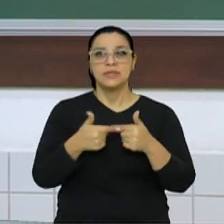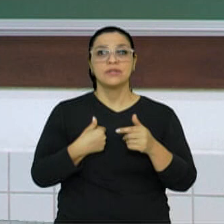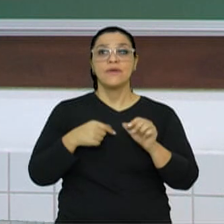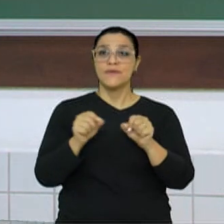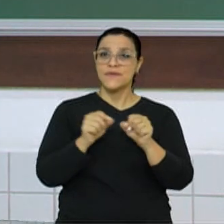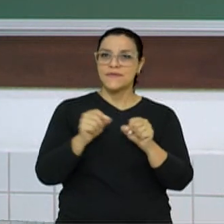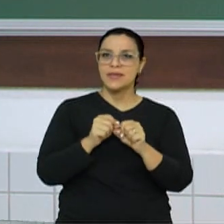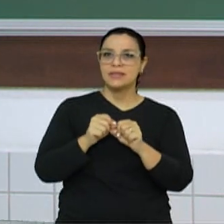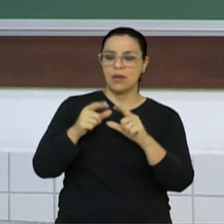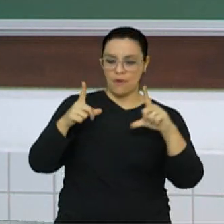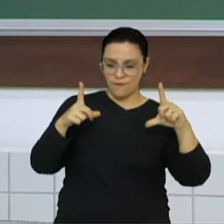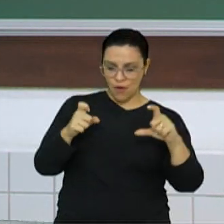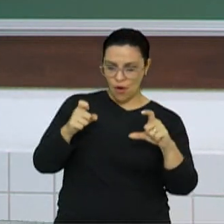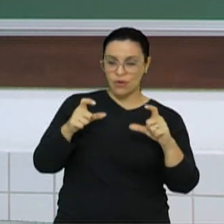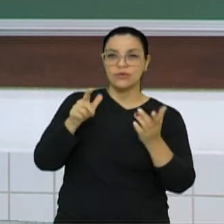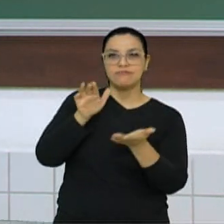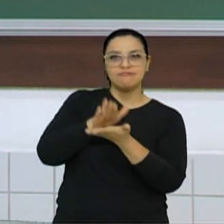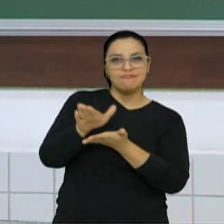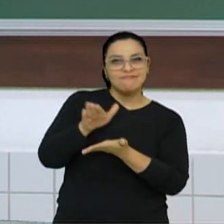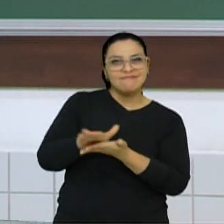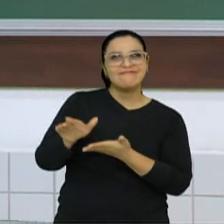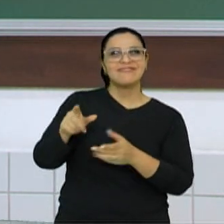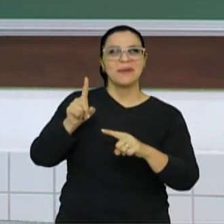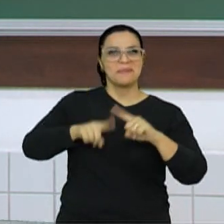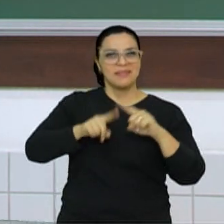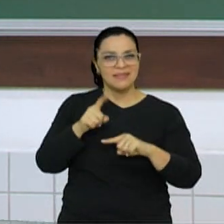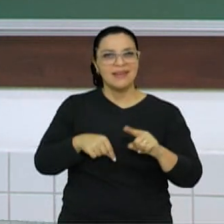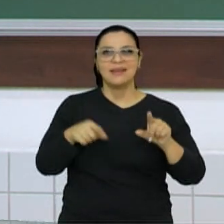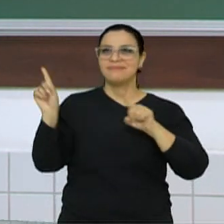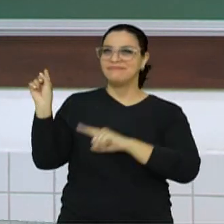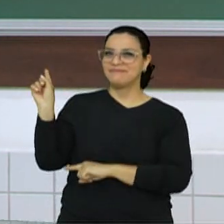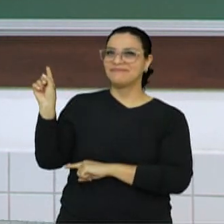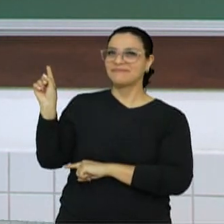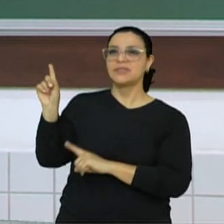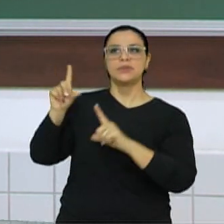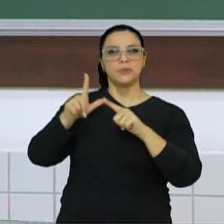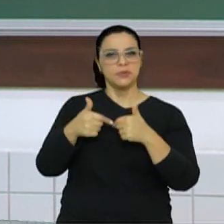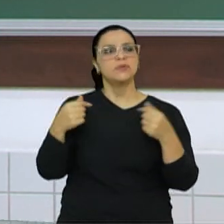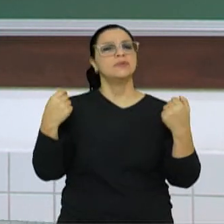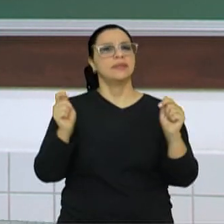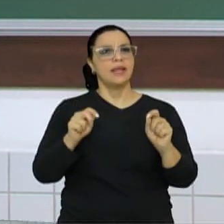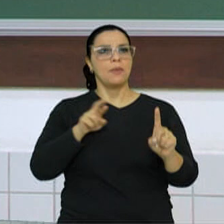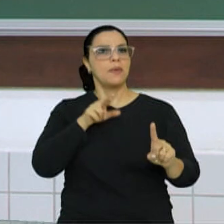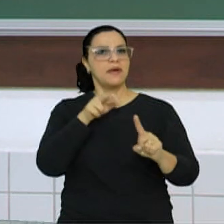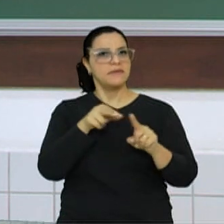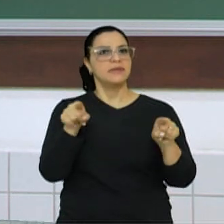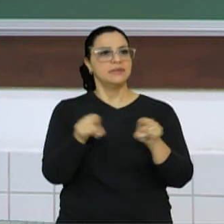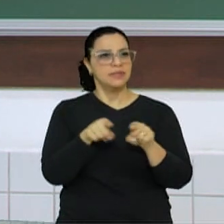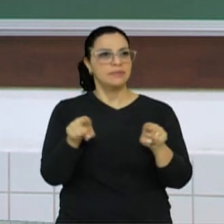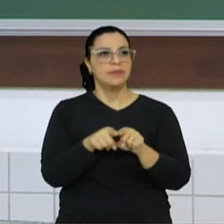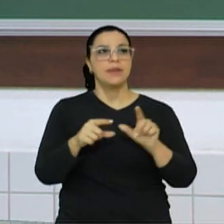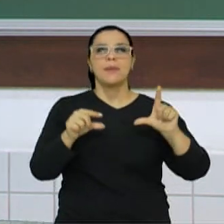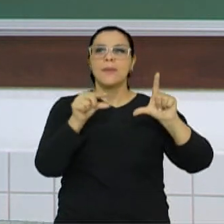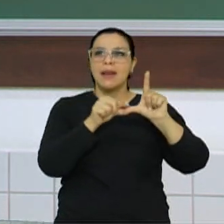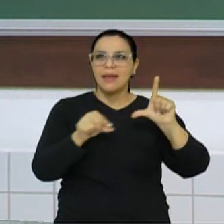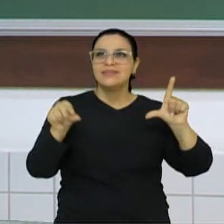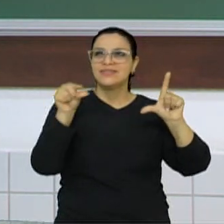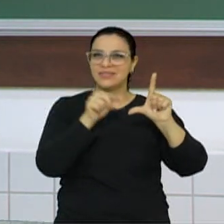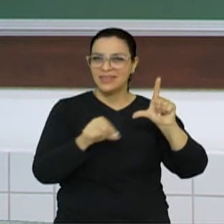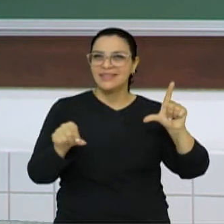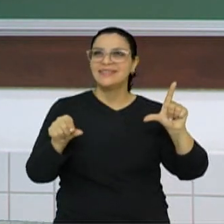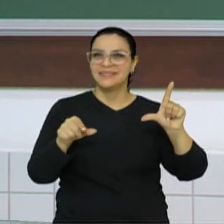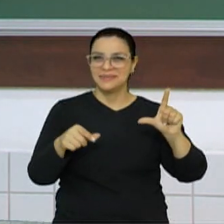Eu montei previamente e fotografei esse material e imprimi, né? Então também serve como referência. Uma legenda, né?